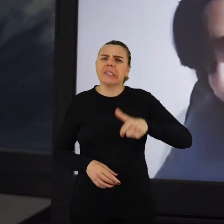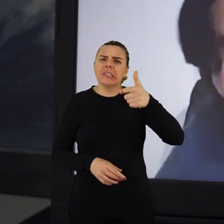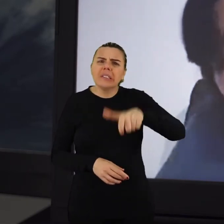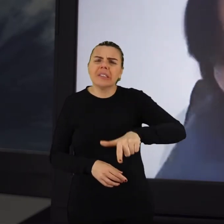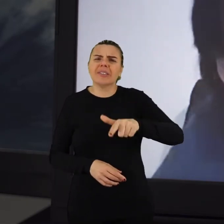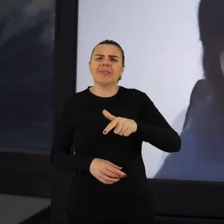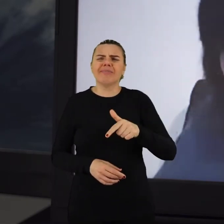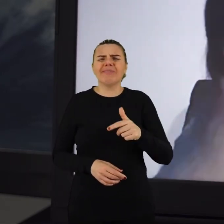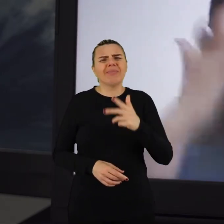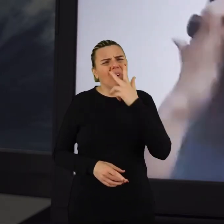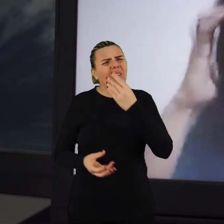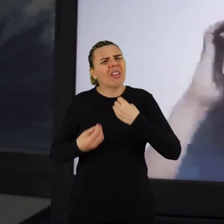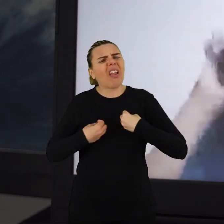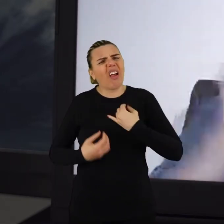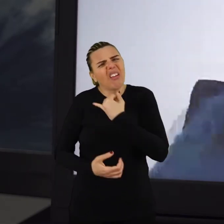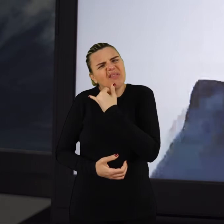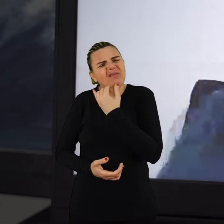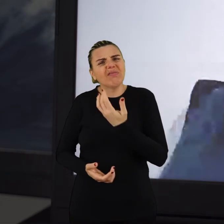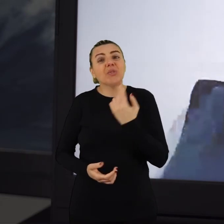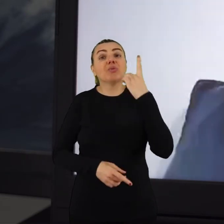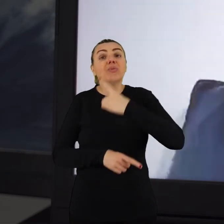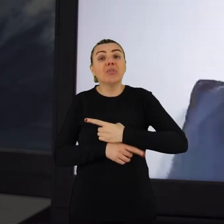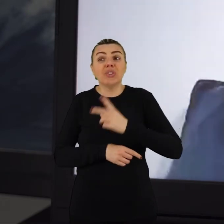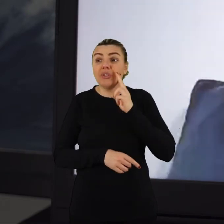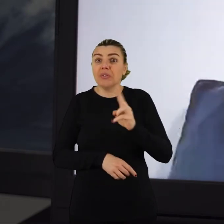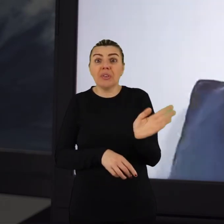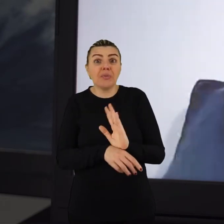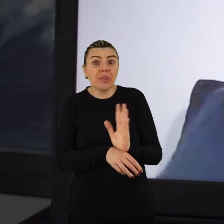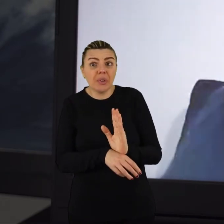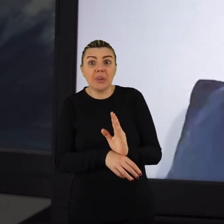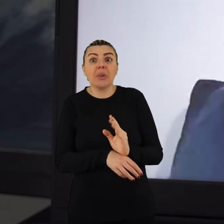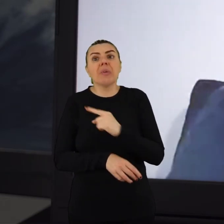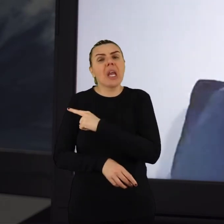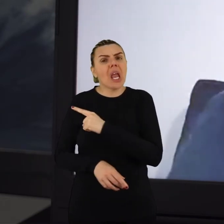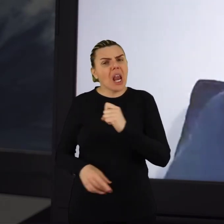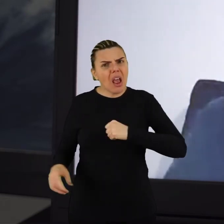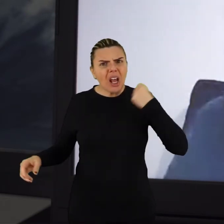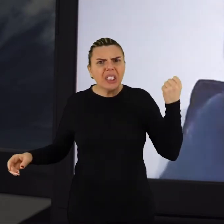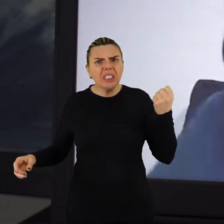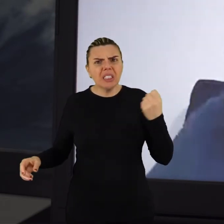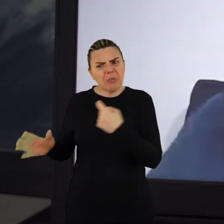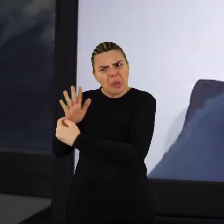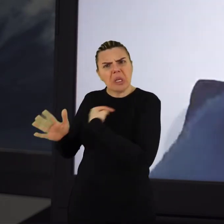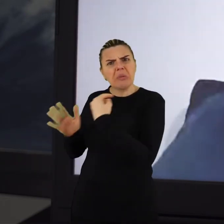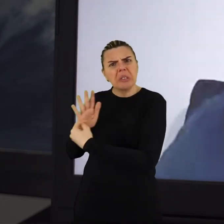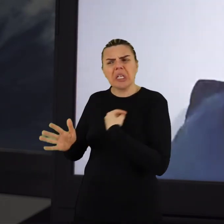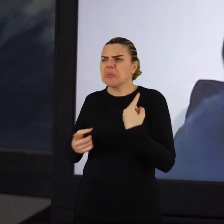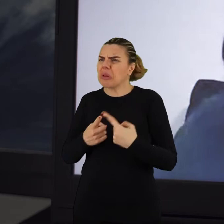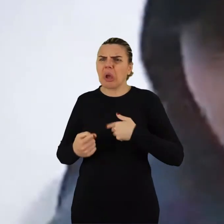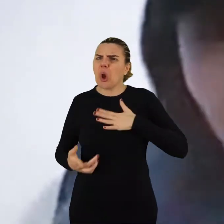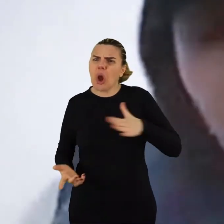eu comecei a ficar muito chateada. Teve um dia que a gente assistiu um filme e ele ficou agressivo, perguntando para mim por que eu não